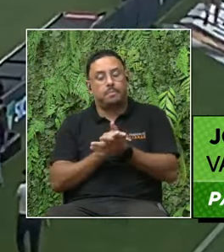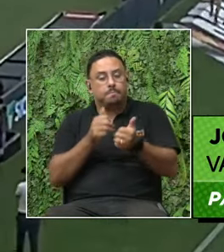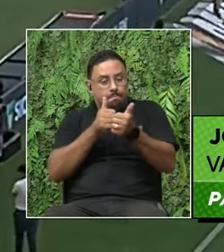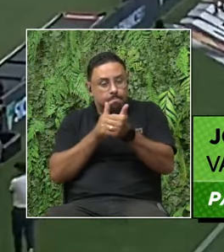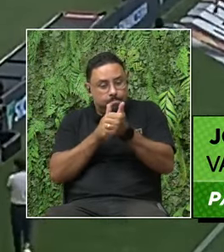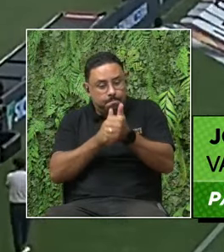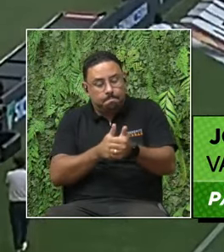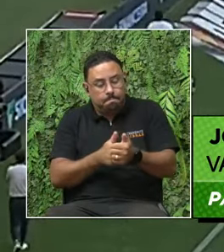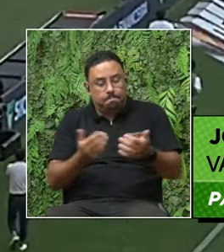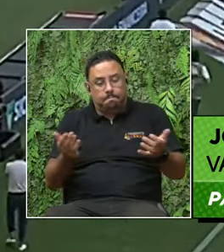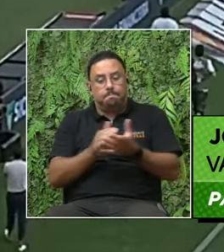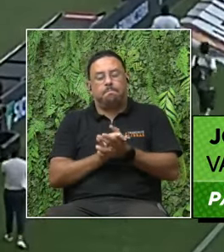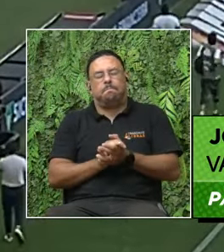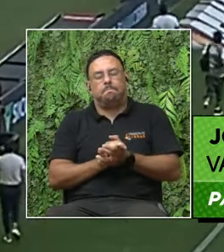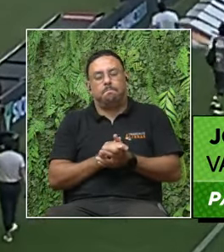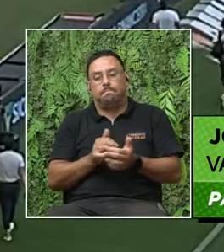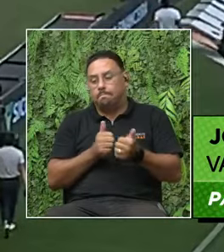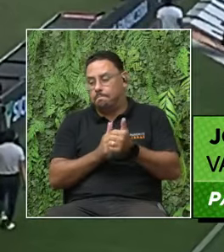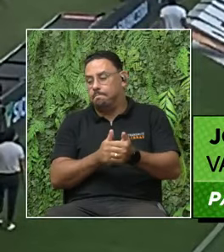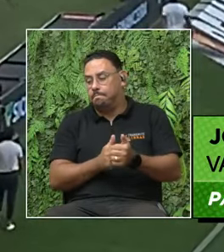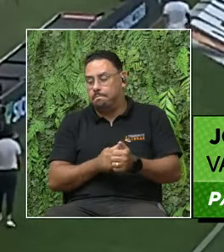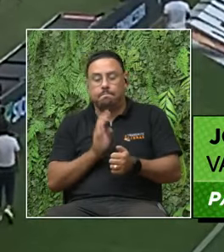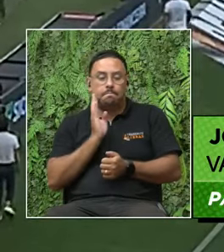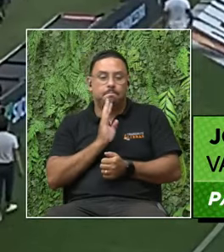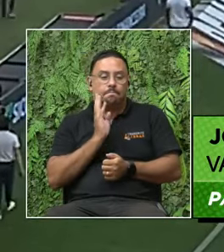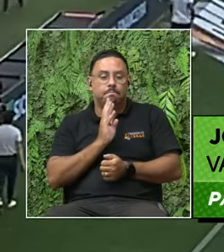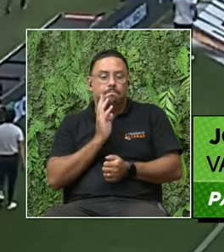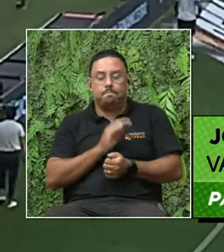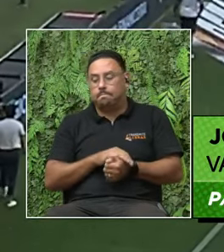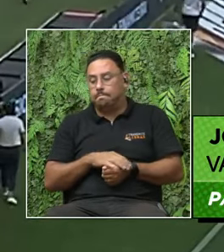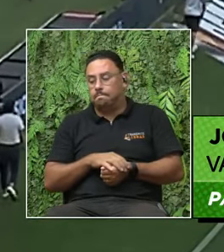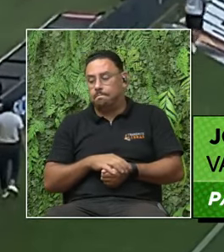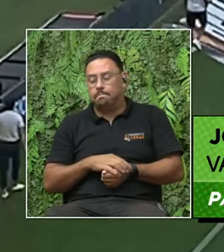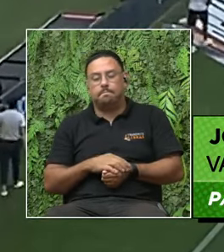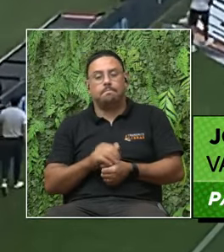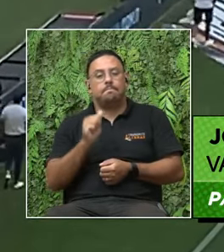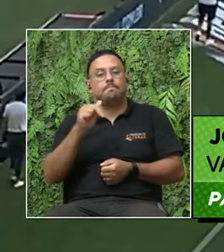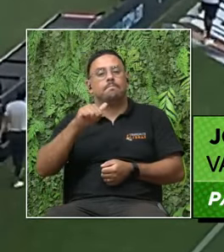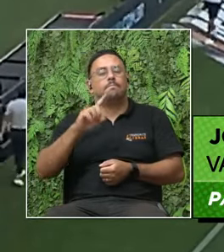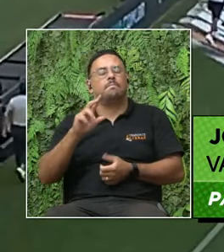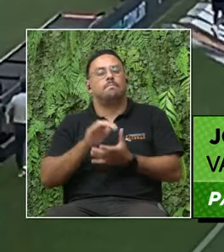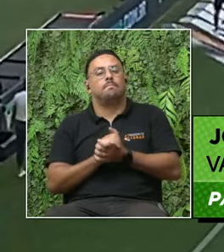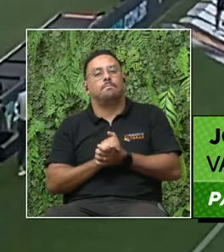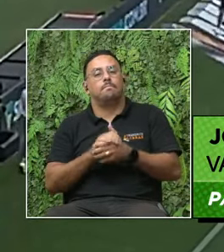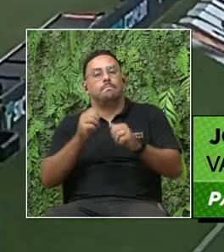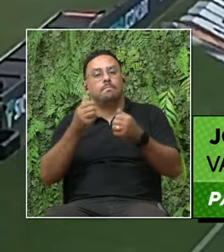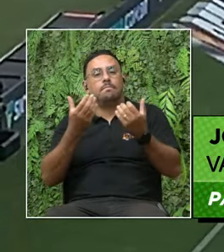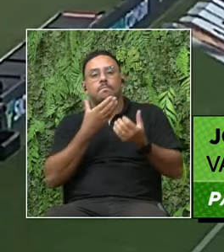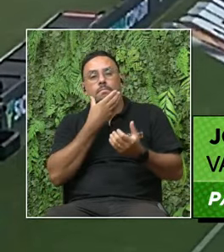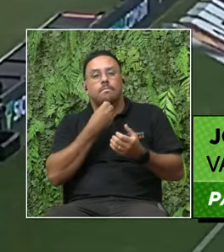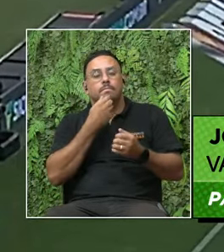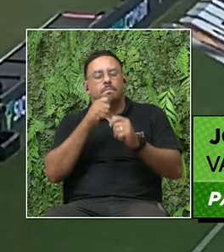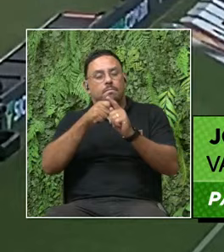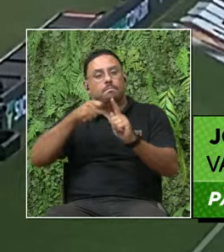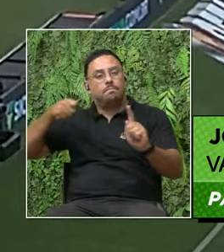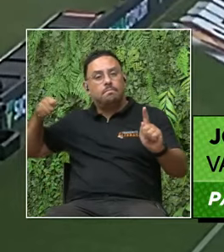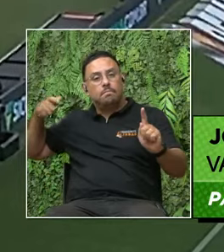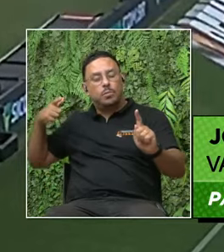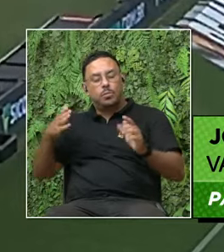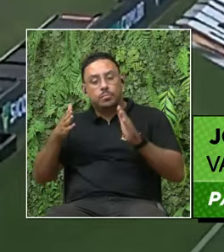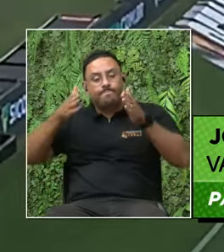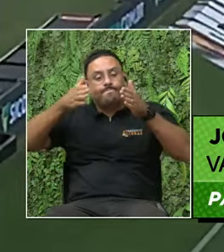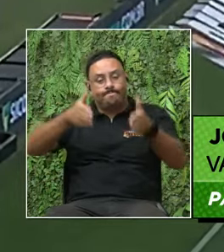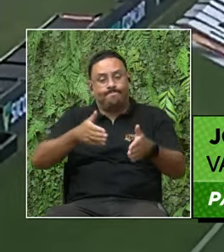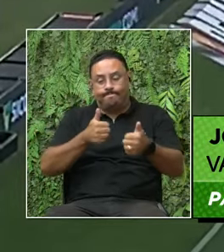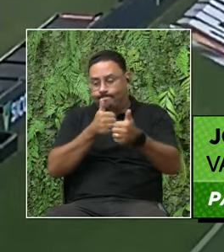acompanhando aí pode continuar narrando aí que tá legal é o Marcelo morira agora nesse momento Bob ele chega aqui